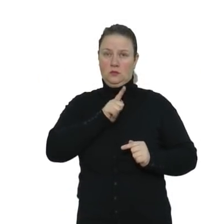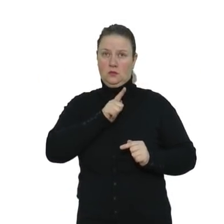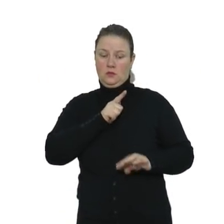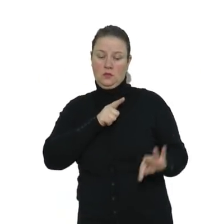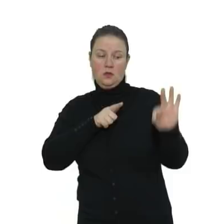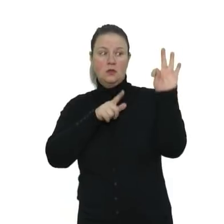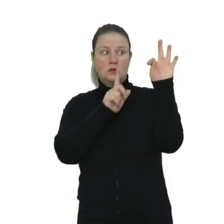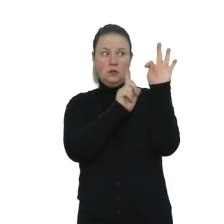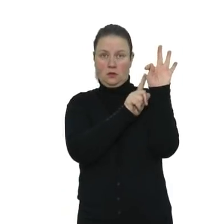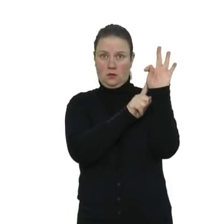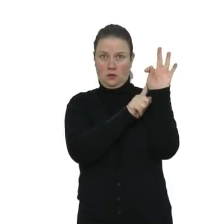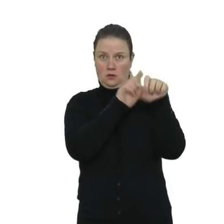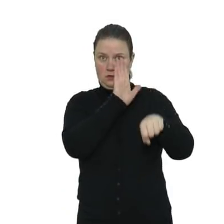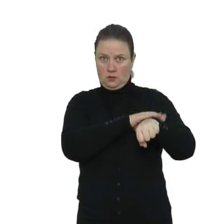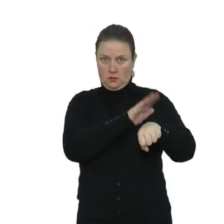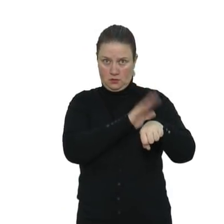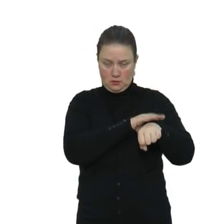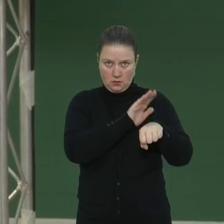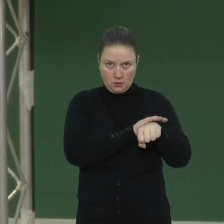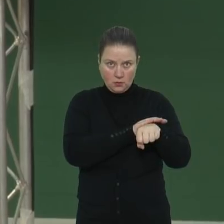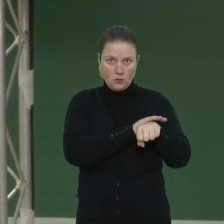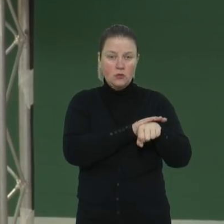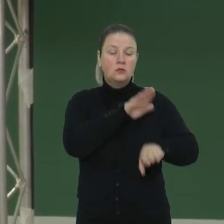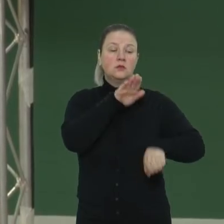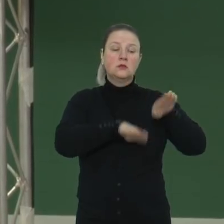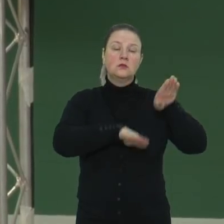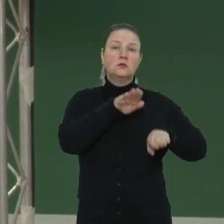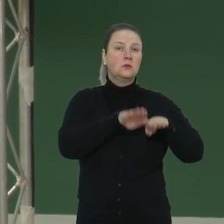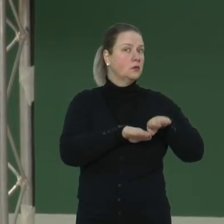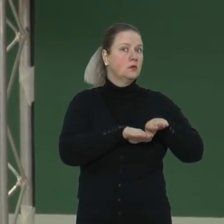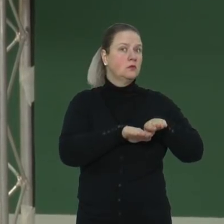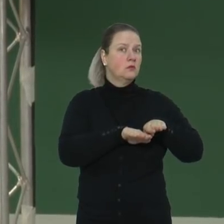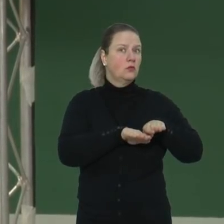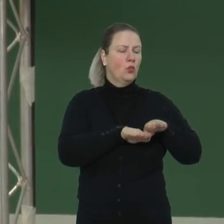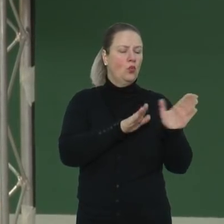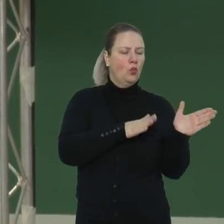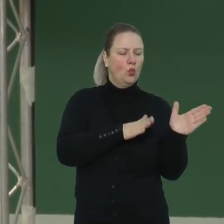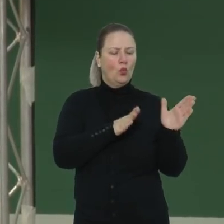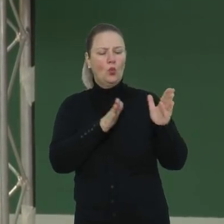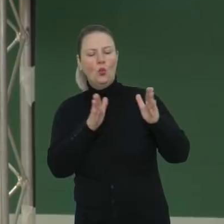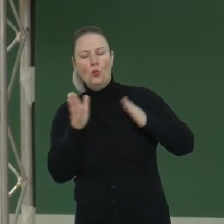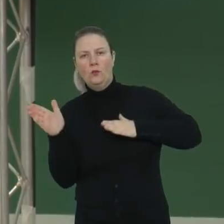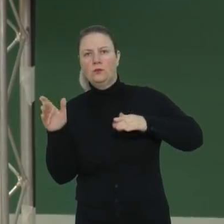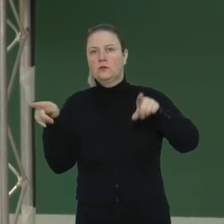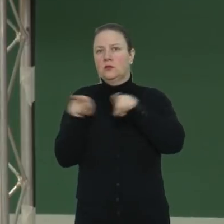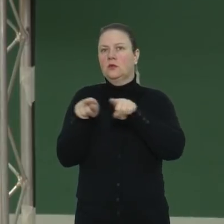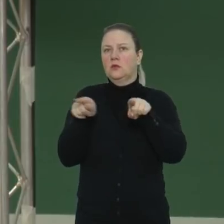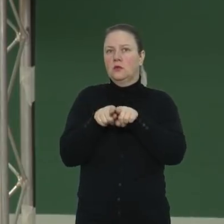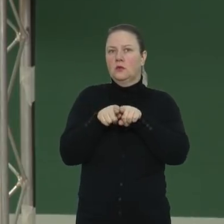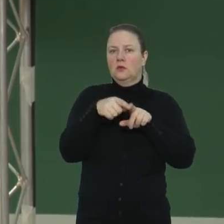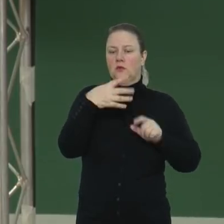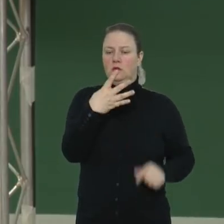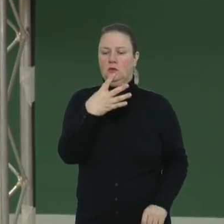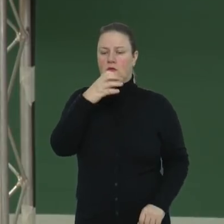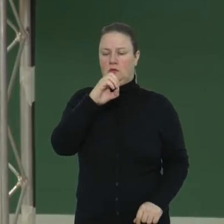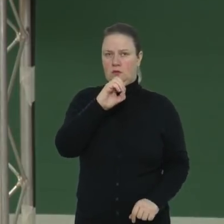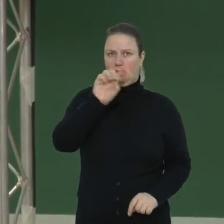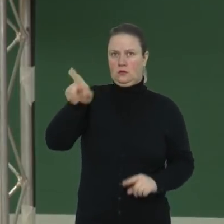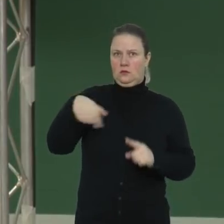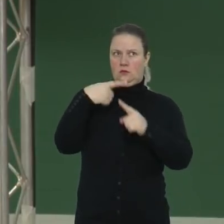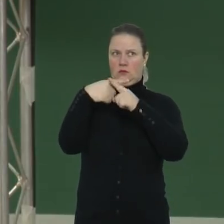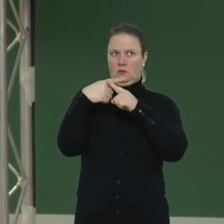do tempo. Então a população depende do tempo que está acontecendo, que está se passando. É igual a quê? 40 vezes